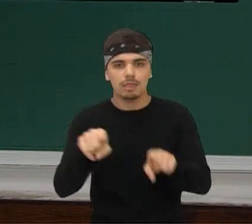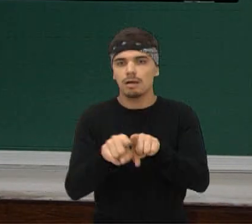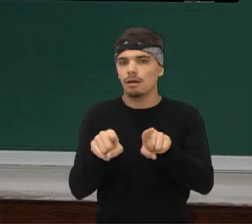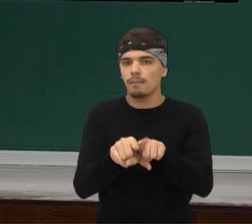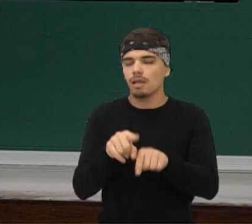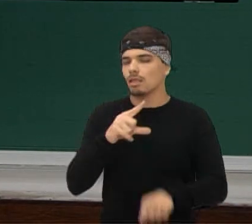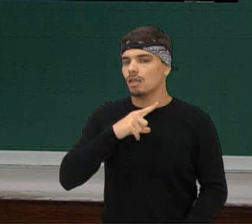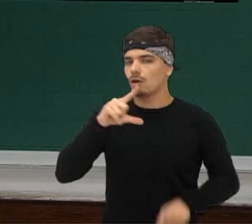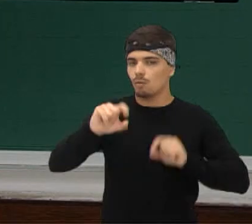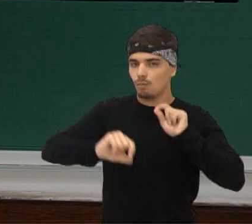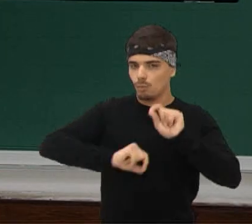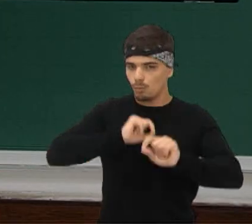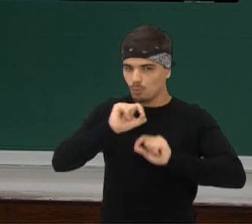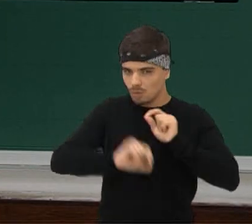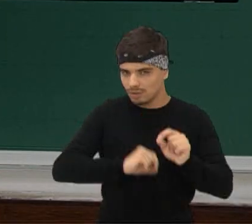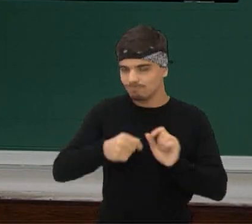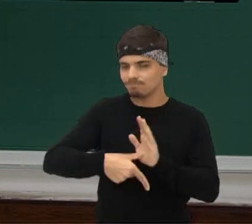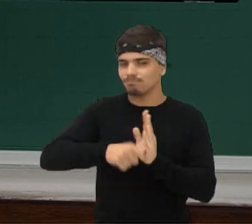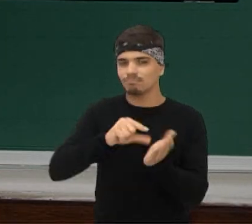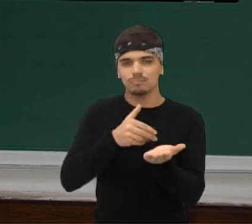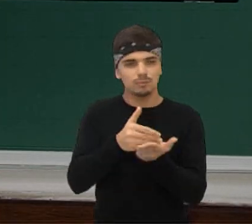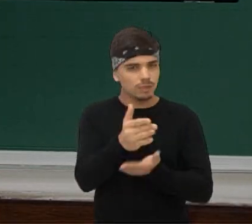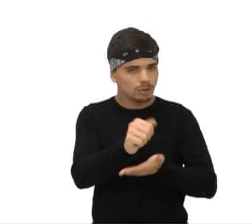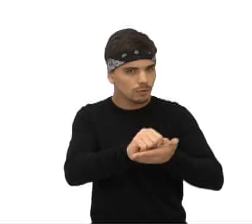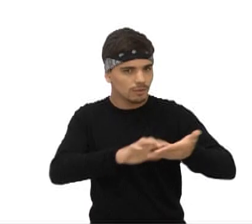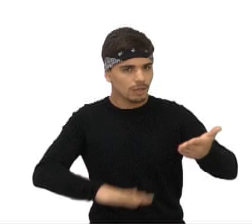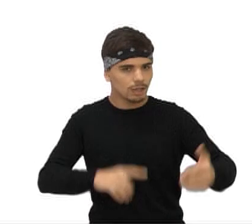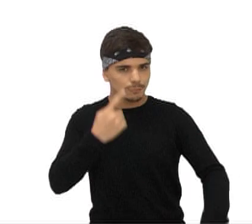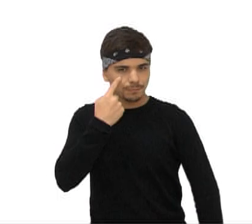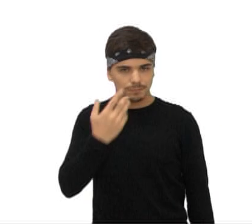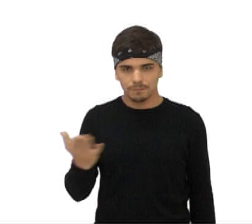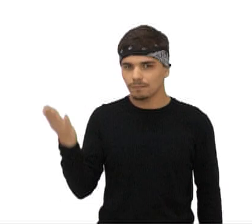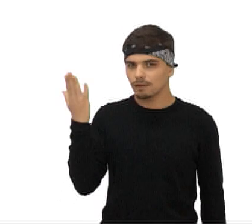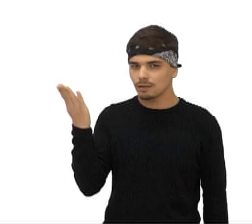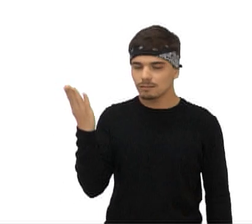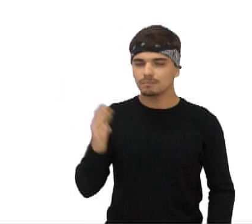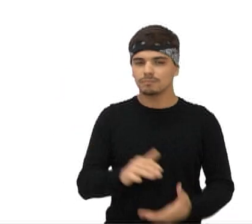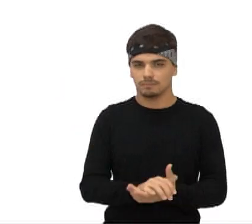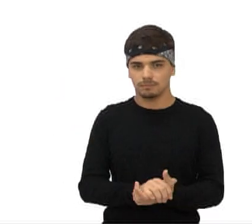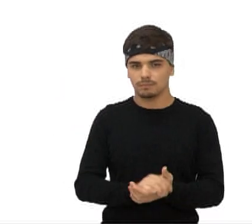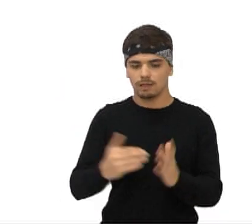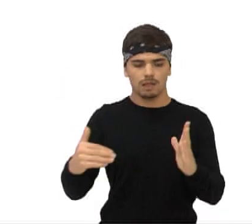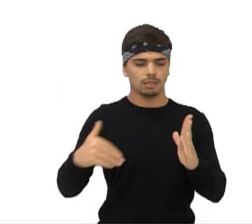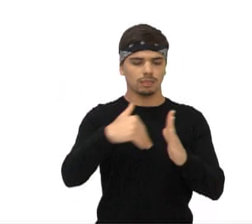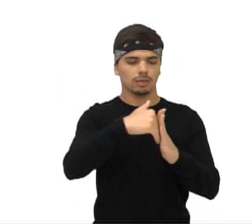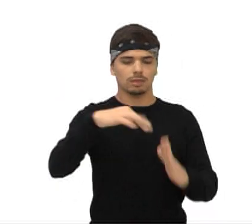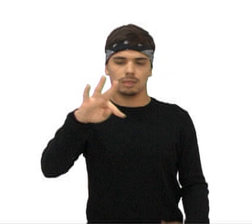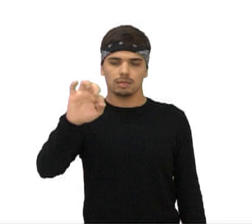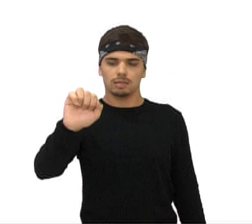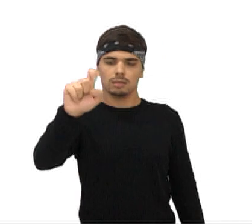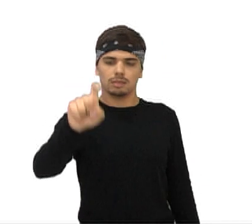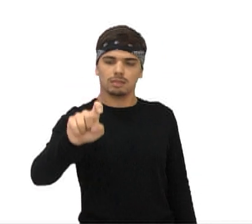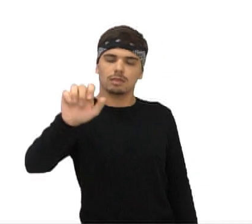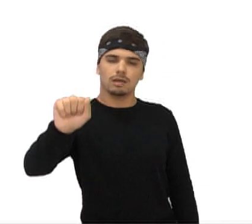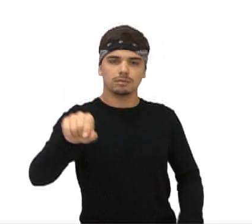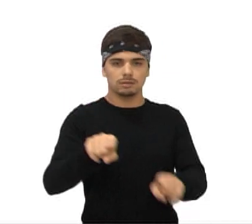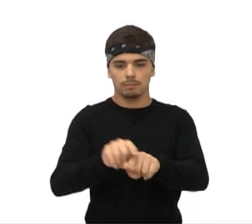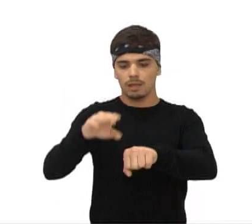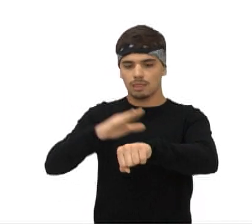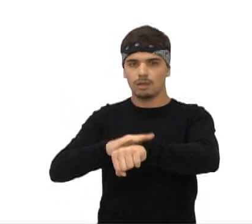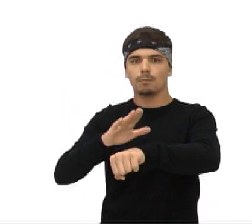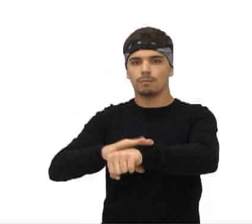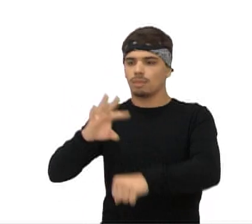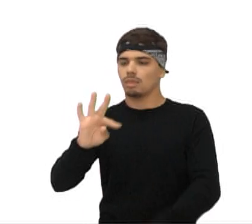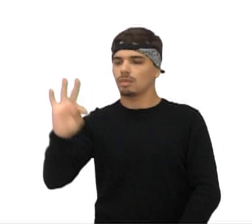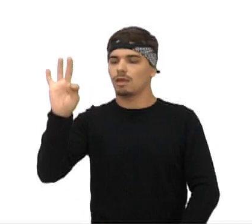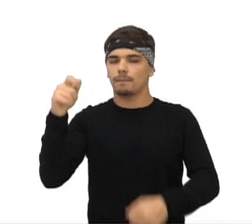tem para antes de começarmos os exercícios? Então, veja lá. A taxa e o tempo, ela devem estar nas